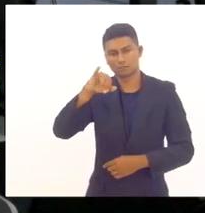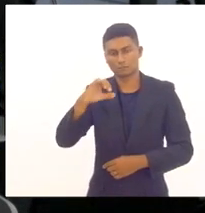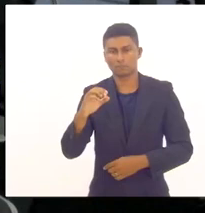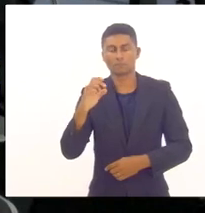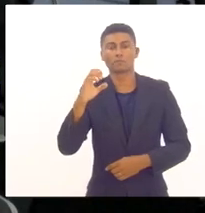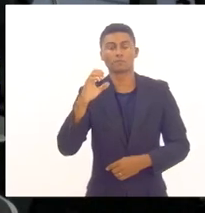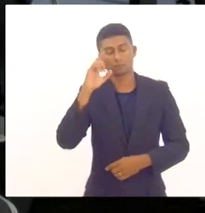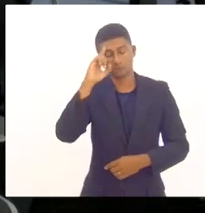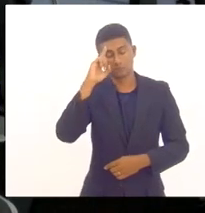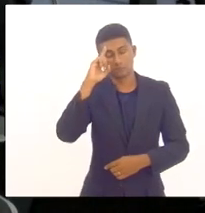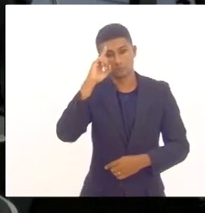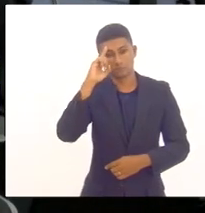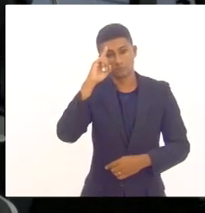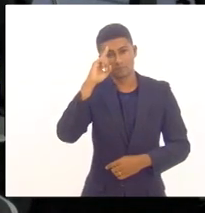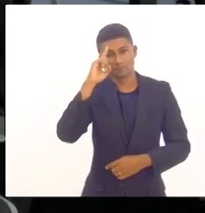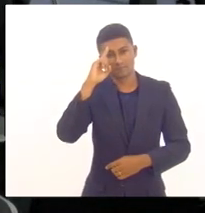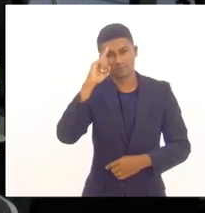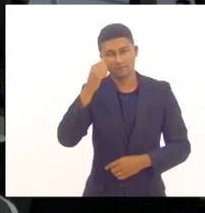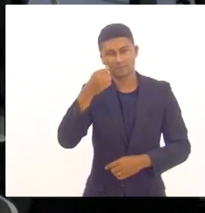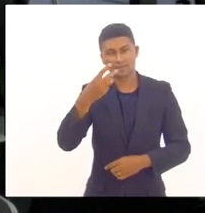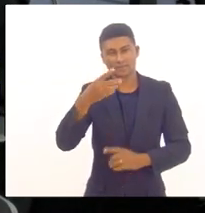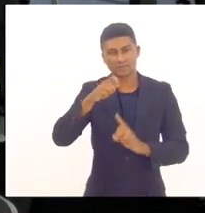13 de junho de 2015.